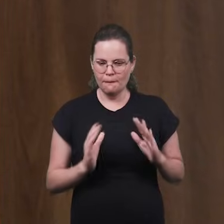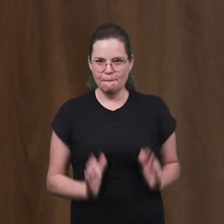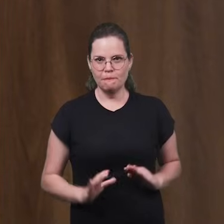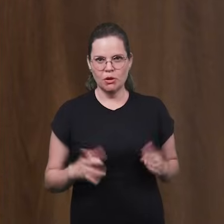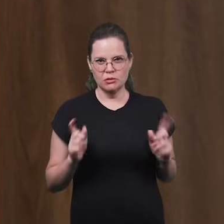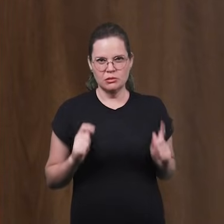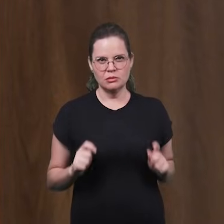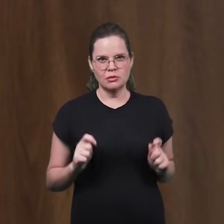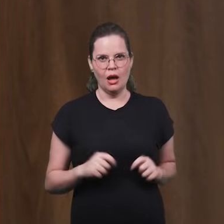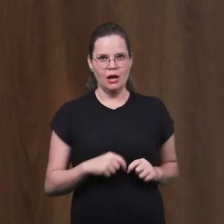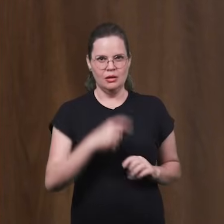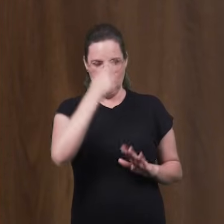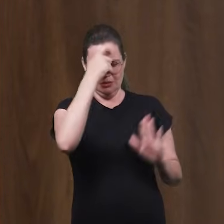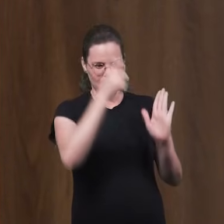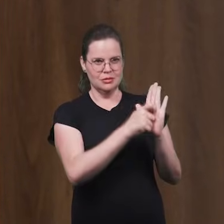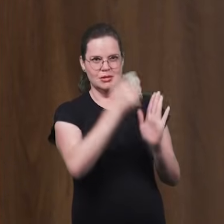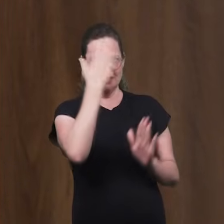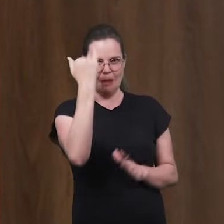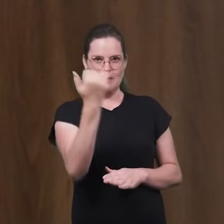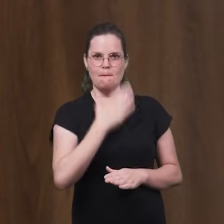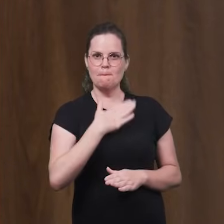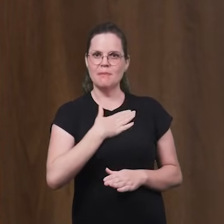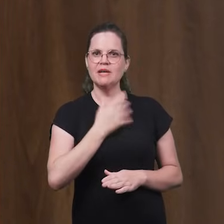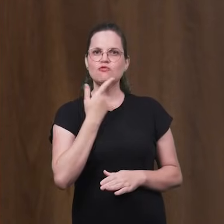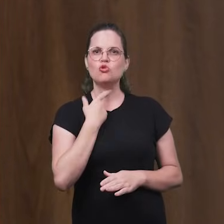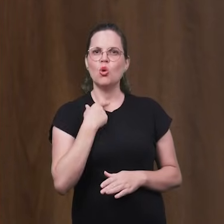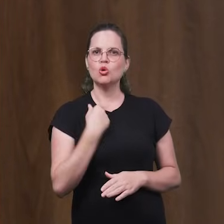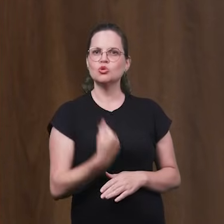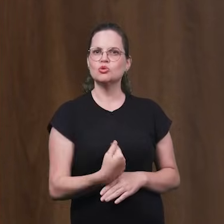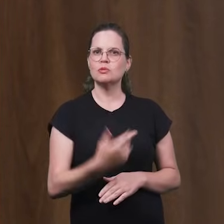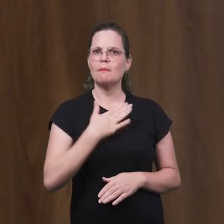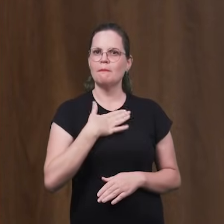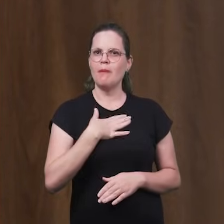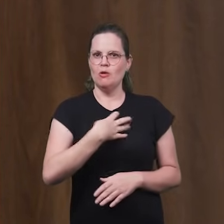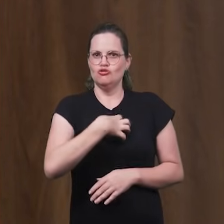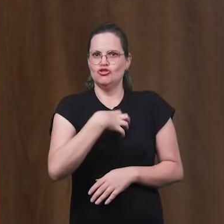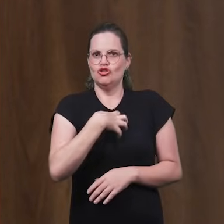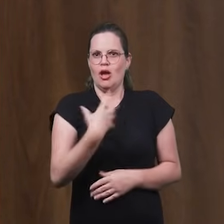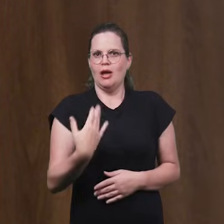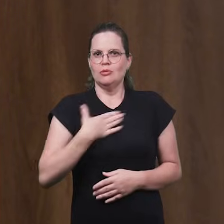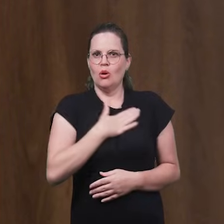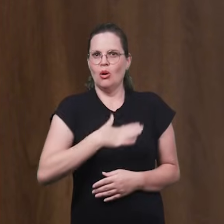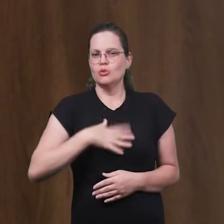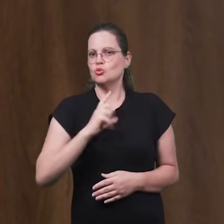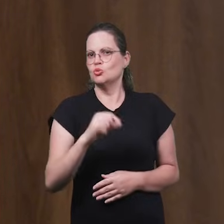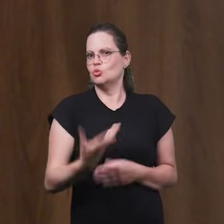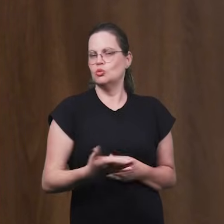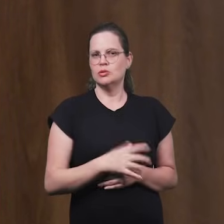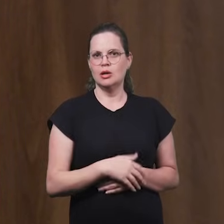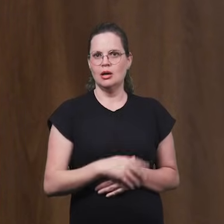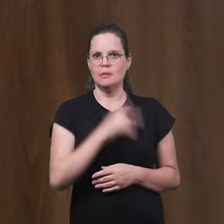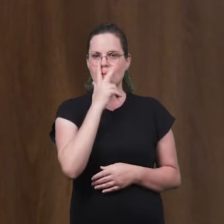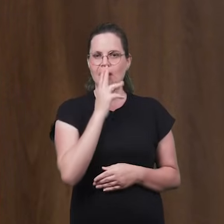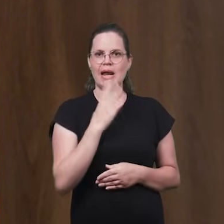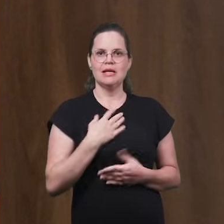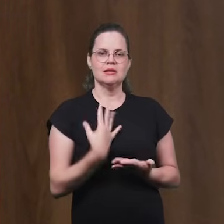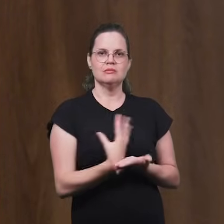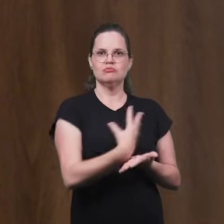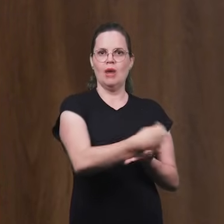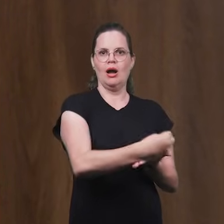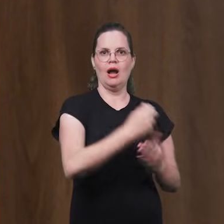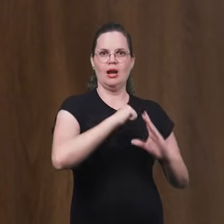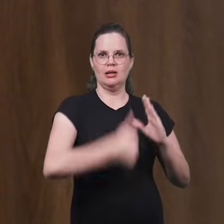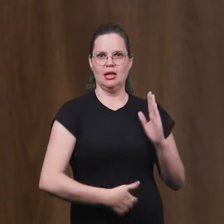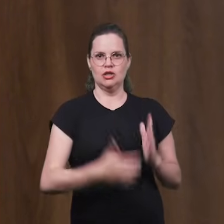comporto e etc. Os meus gostos mesmo. Então, assim, ela já incorpora o meu ser, vamos assim dizer. Né? Às